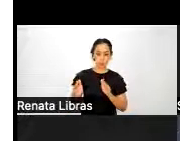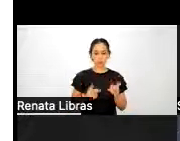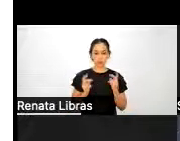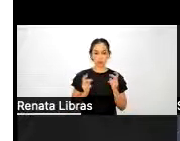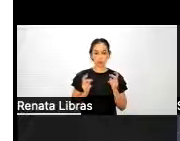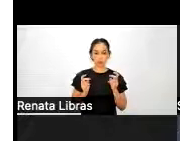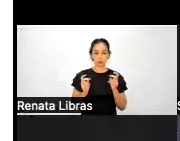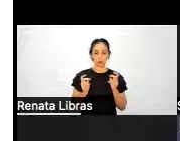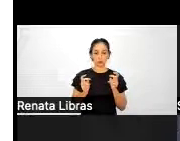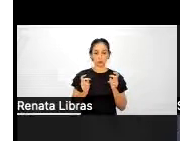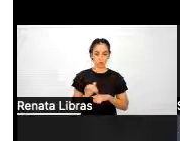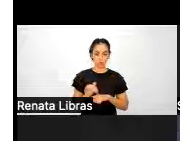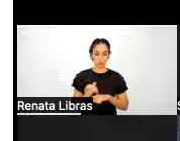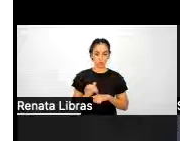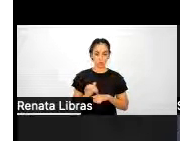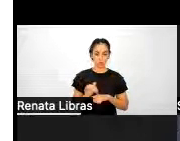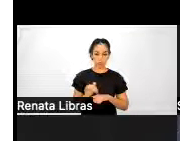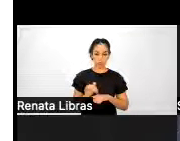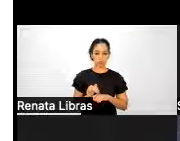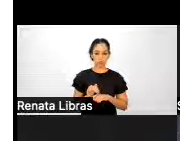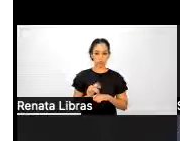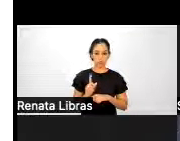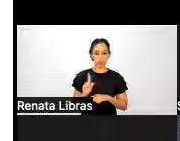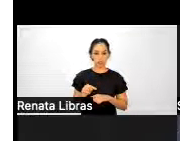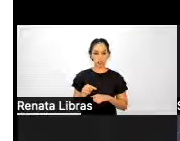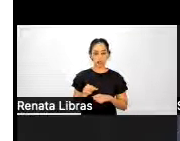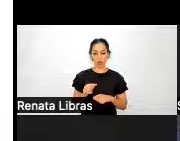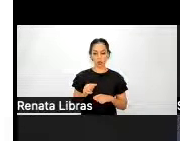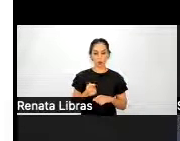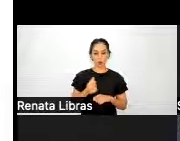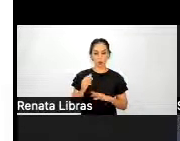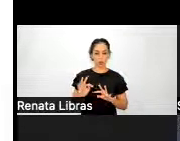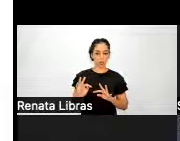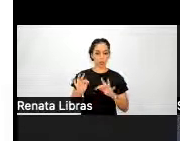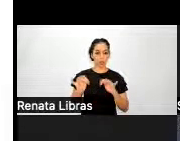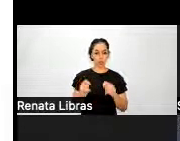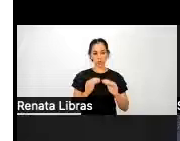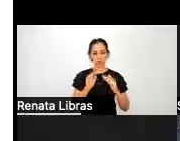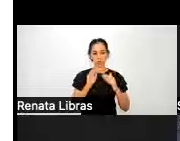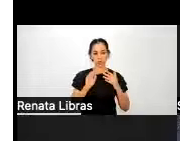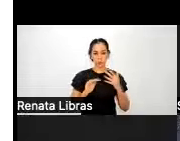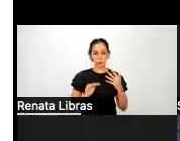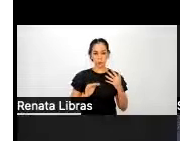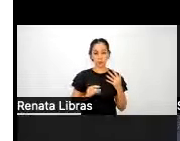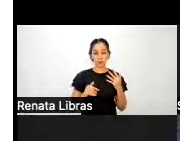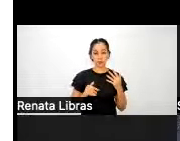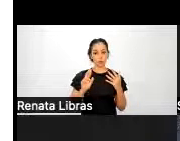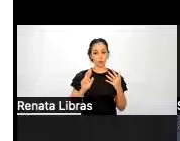era o que era comum a assim, a quase todas as intervenções, que foi a tática mais